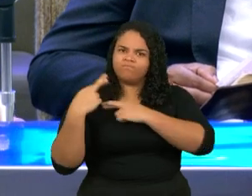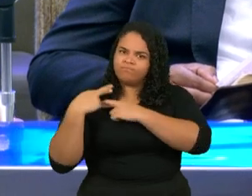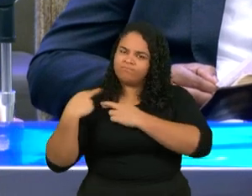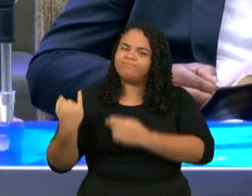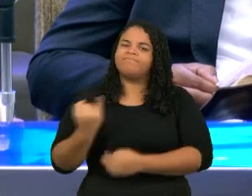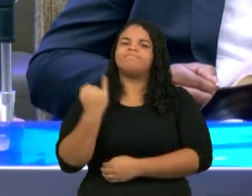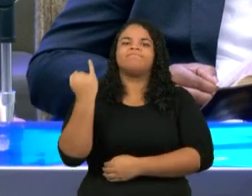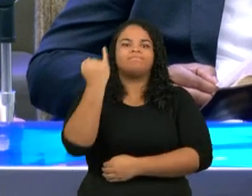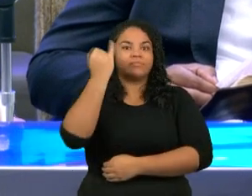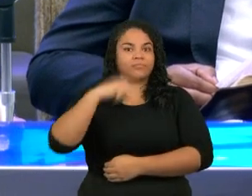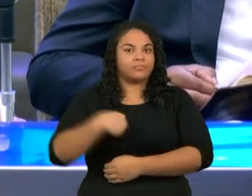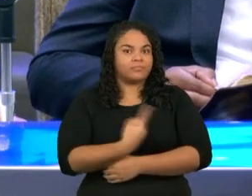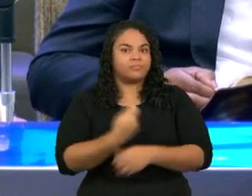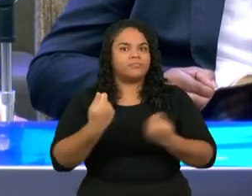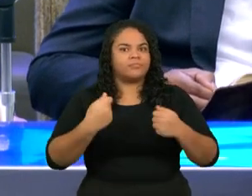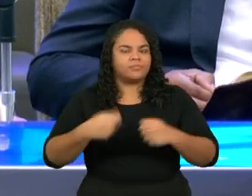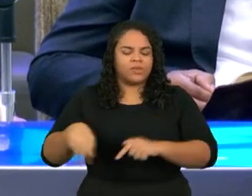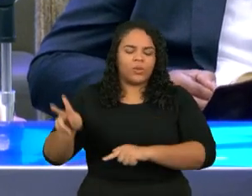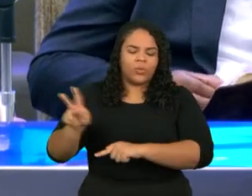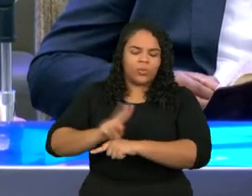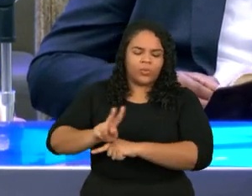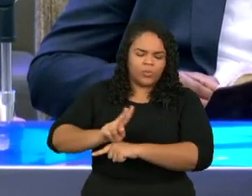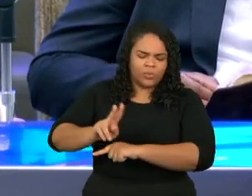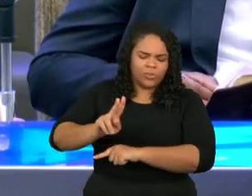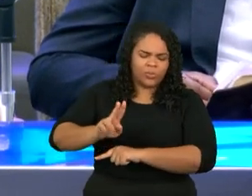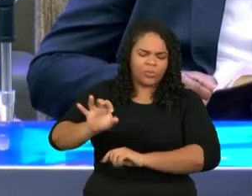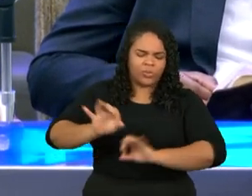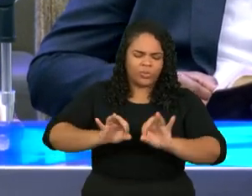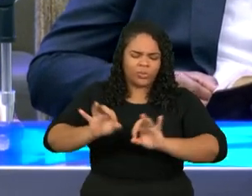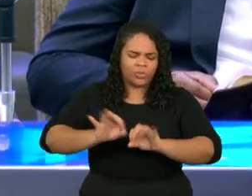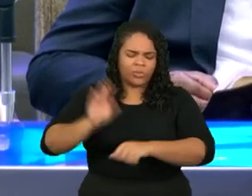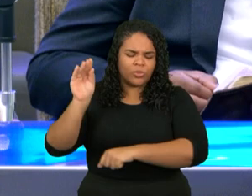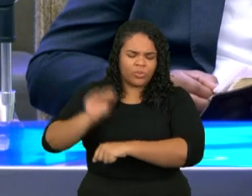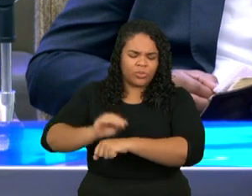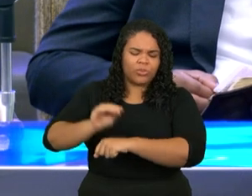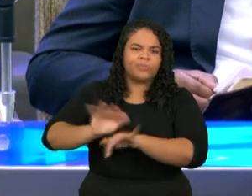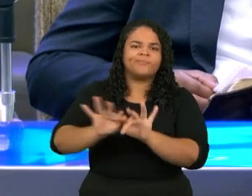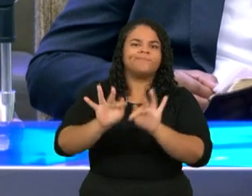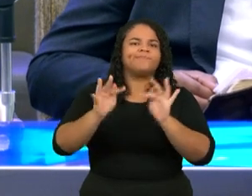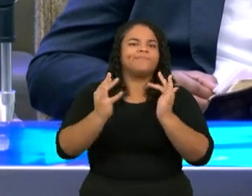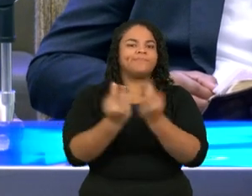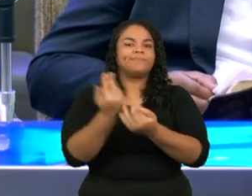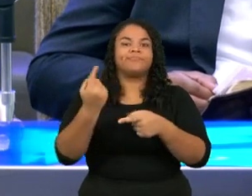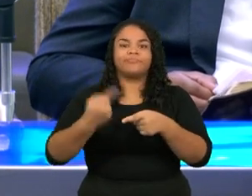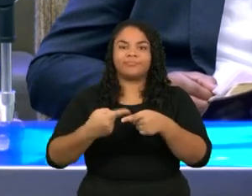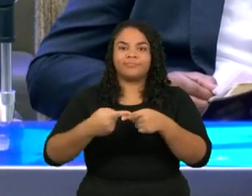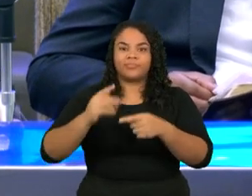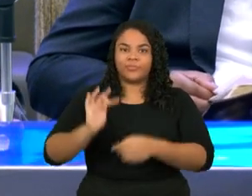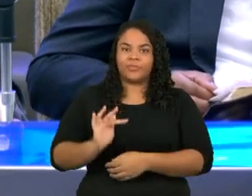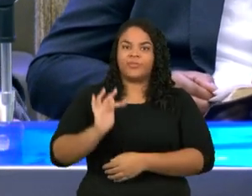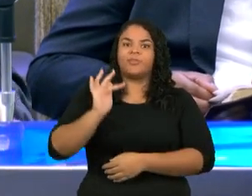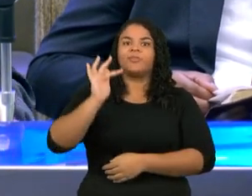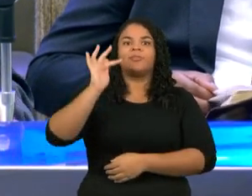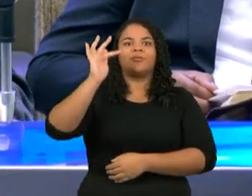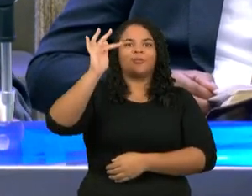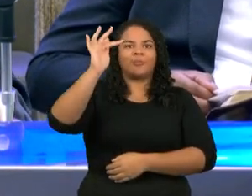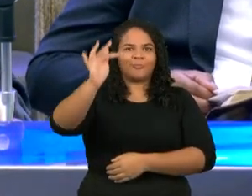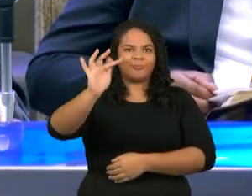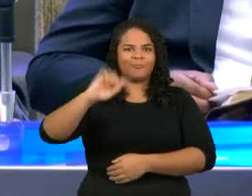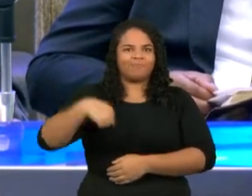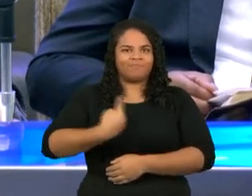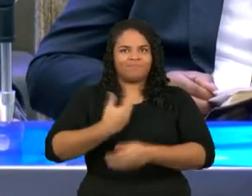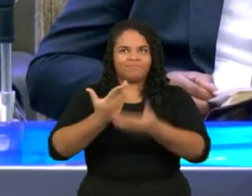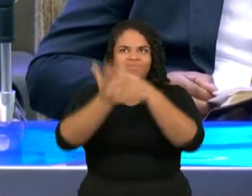cuidar pela nossa casa porque um dia o senhor vai pedir contas